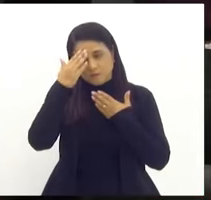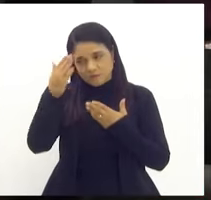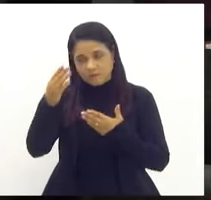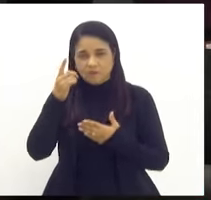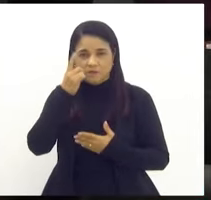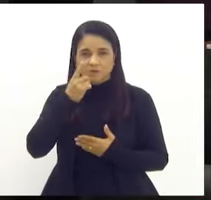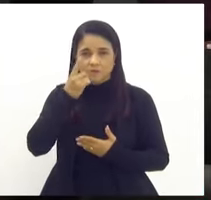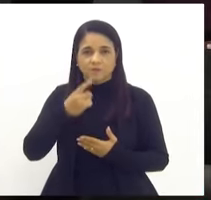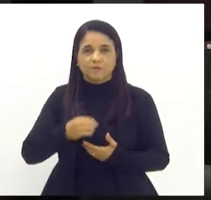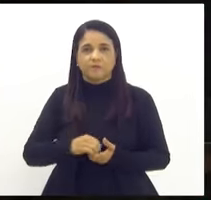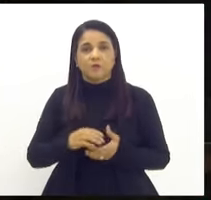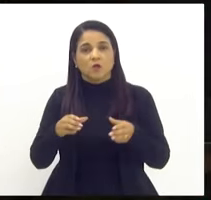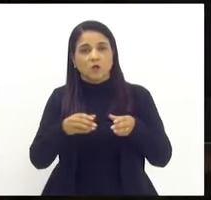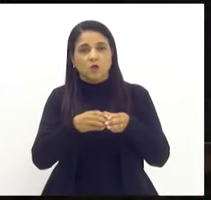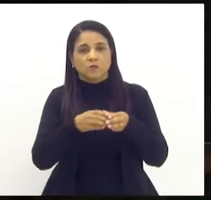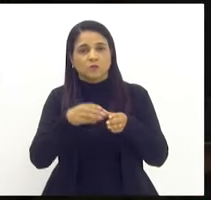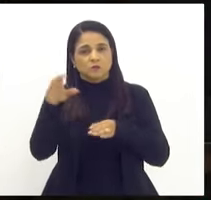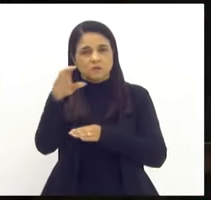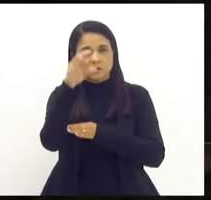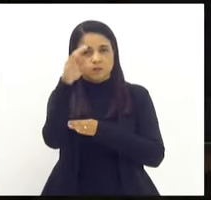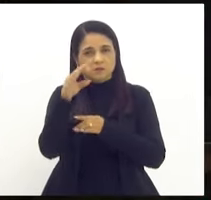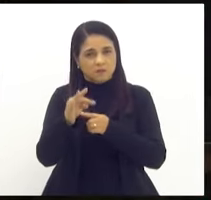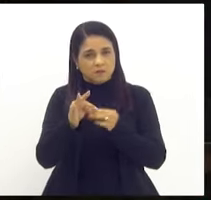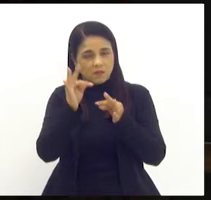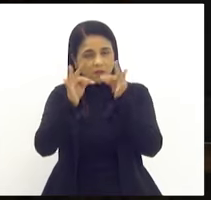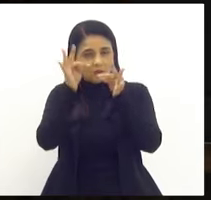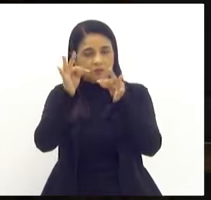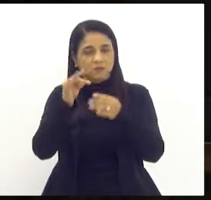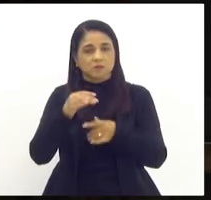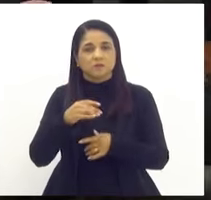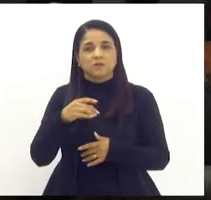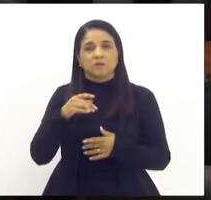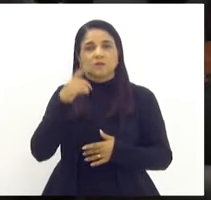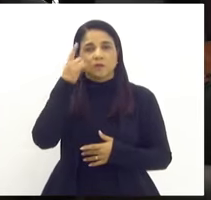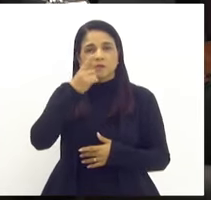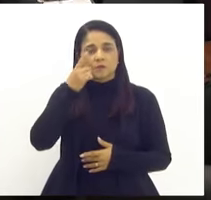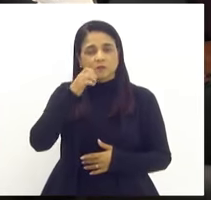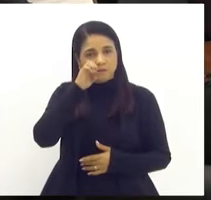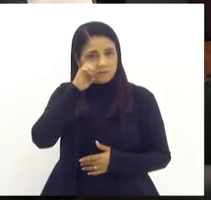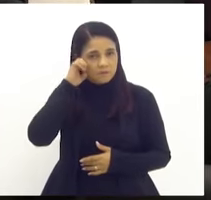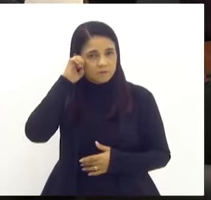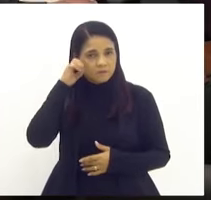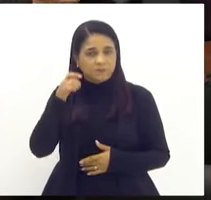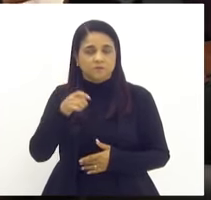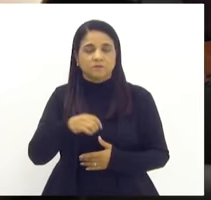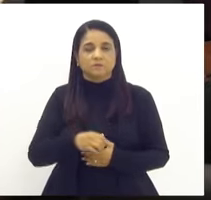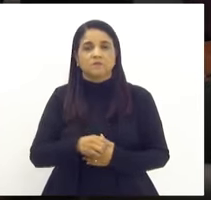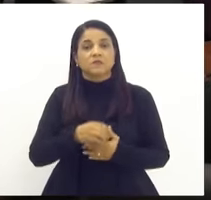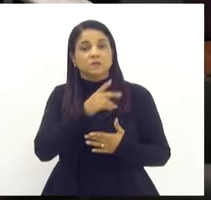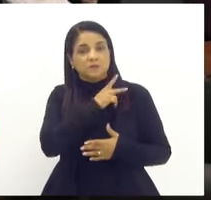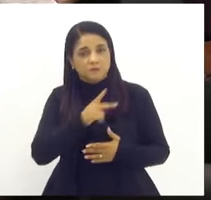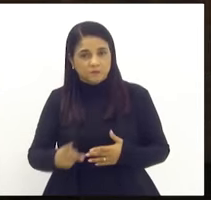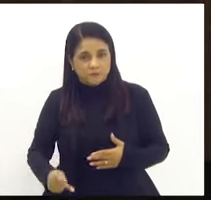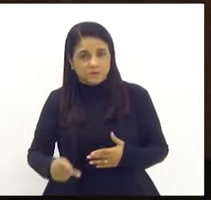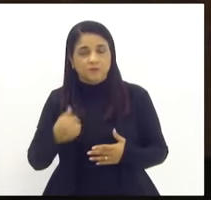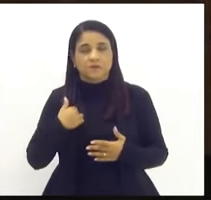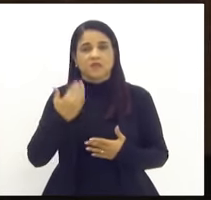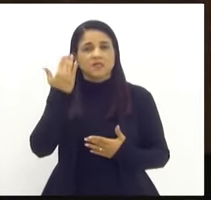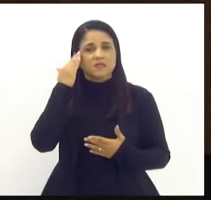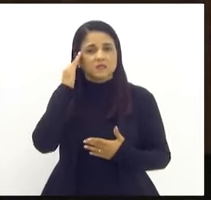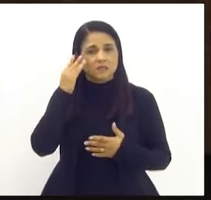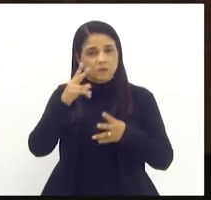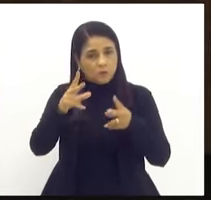obrigado pela comissão de ciência e tecnologia deputada Élica taqu moto Presidente eh entendemos que no